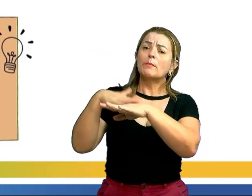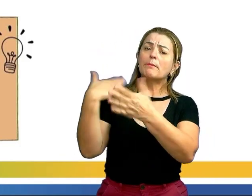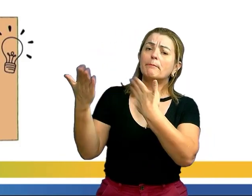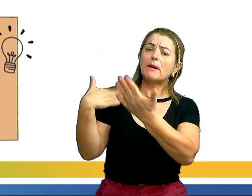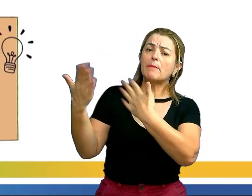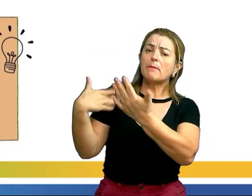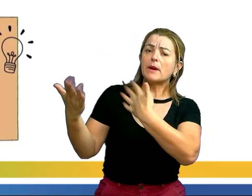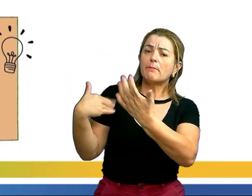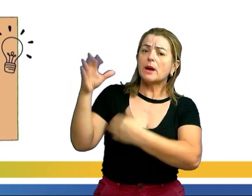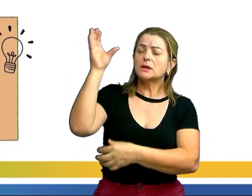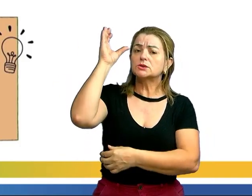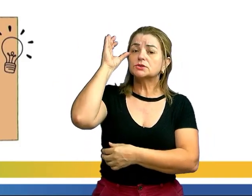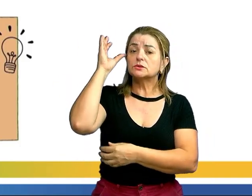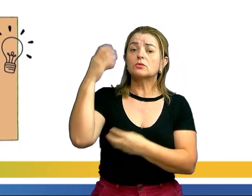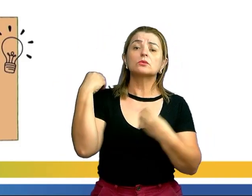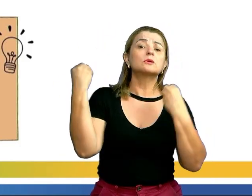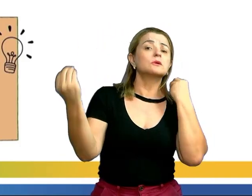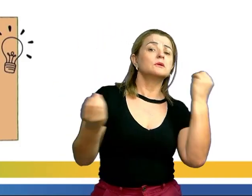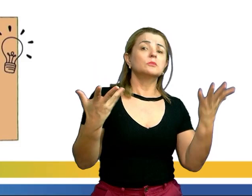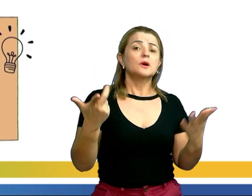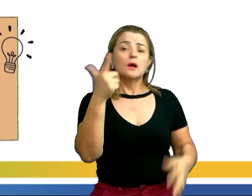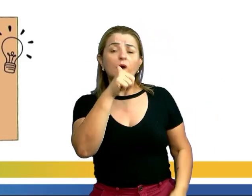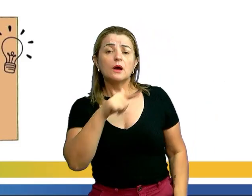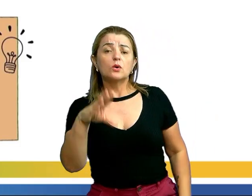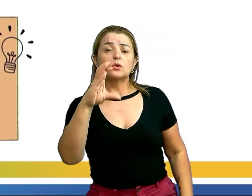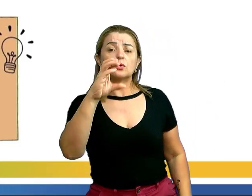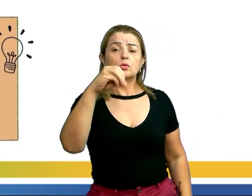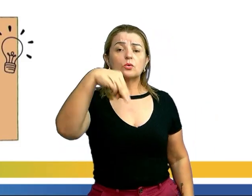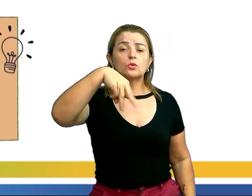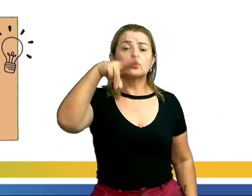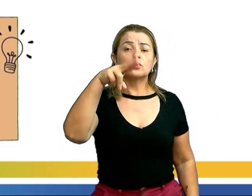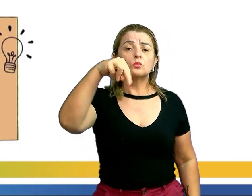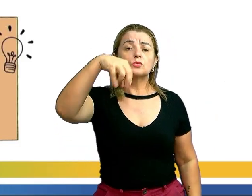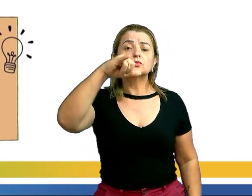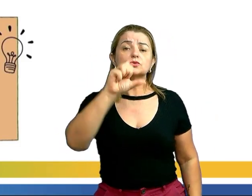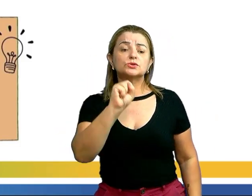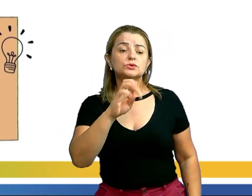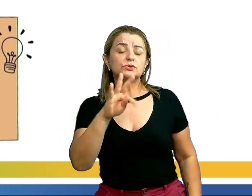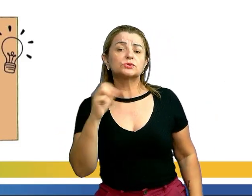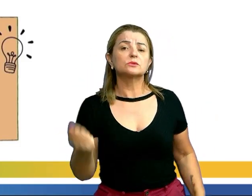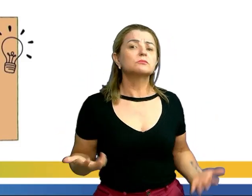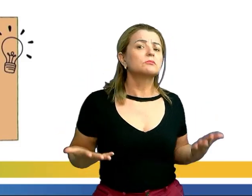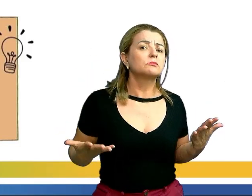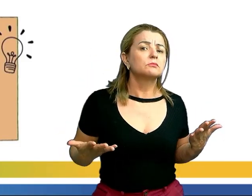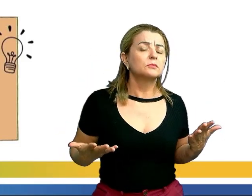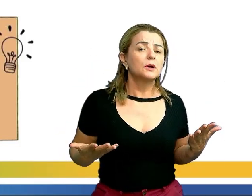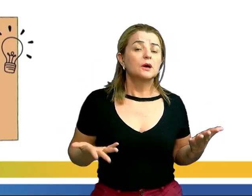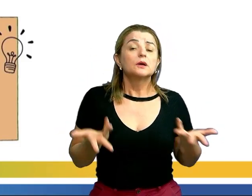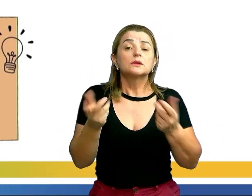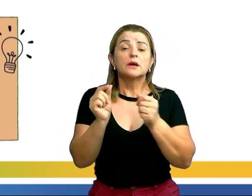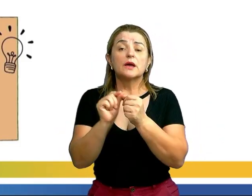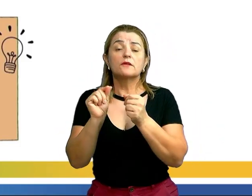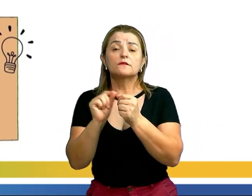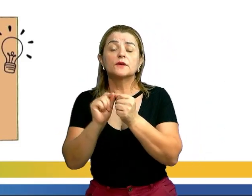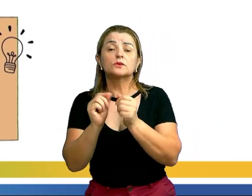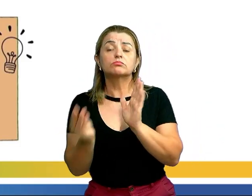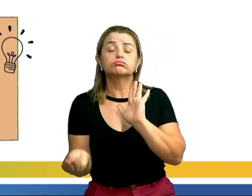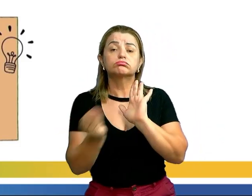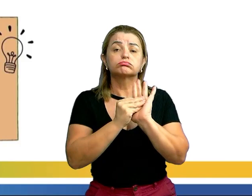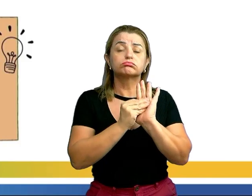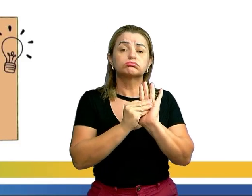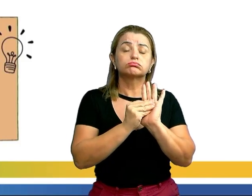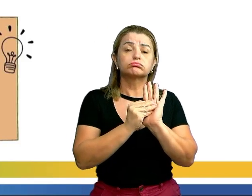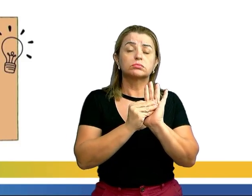comunista? É outro comunista, por isso que eu coloquei aí o símbolo para vocês. e aí é feita uma emenda constitucional para que